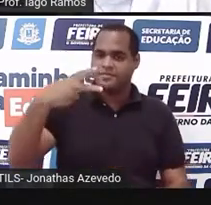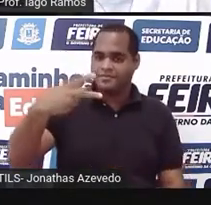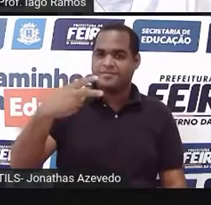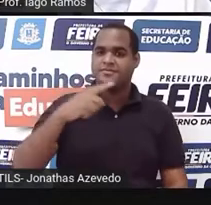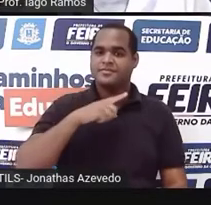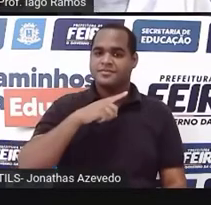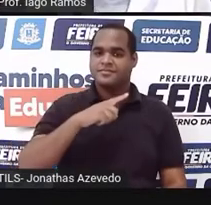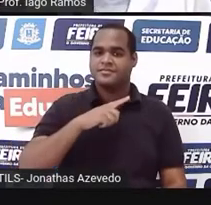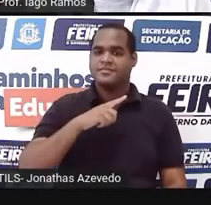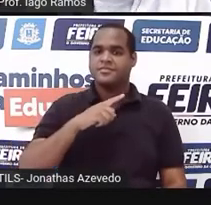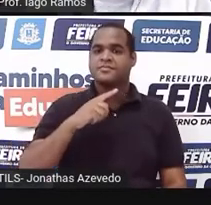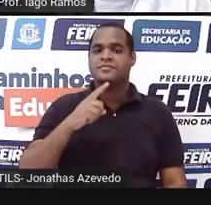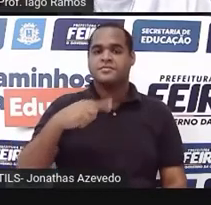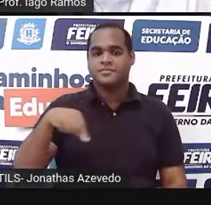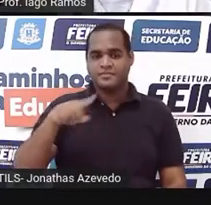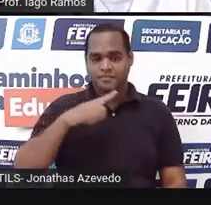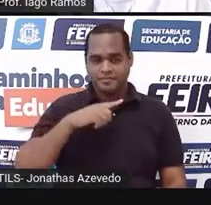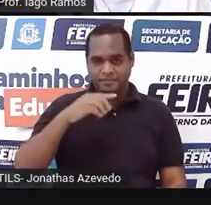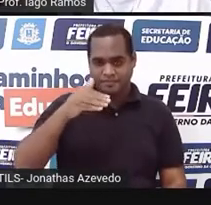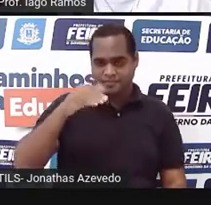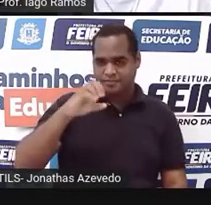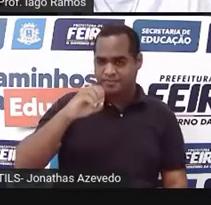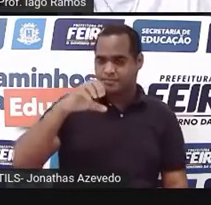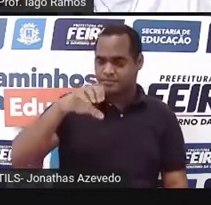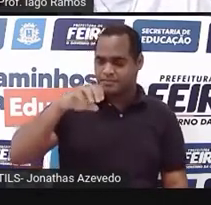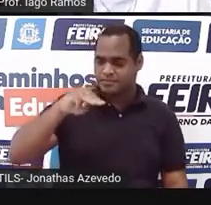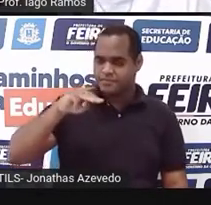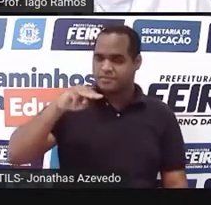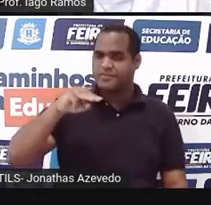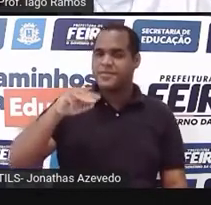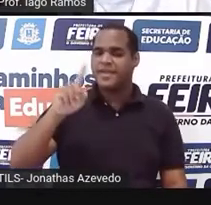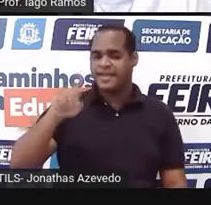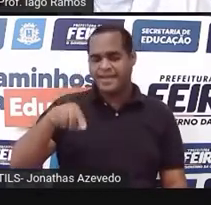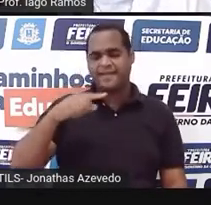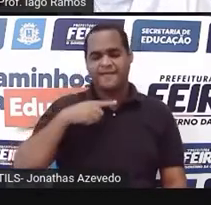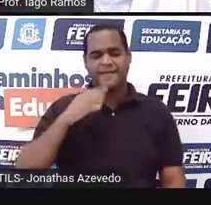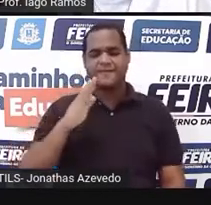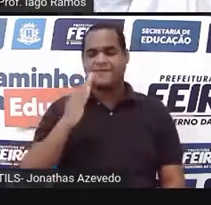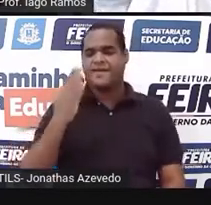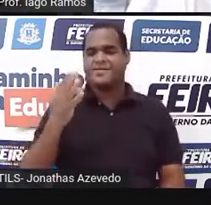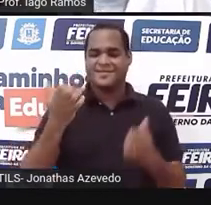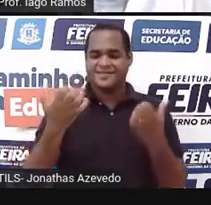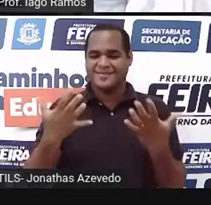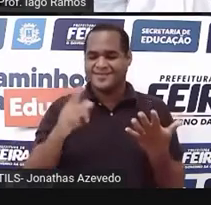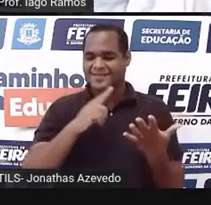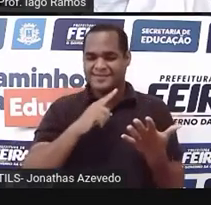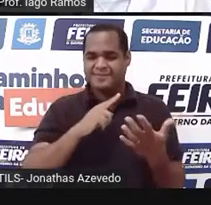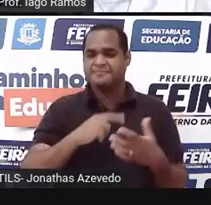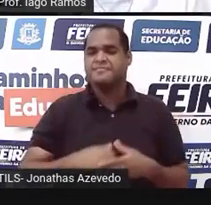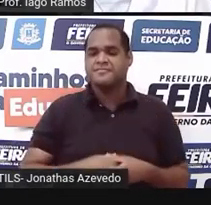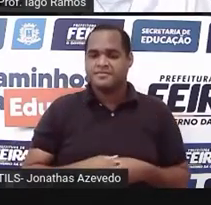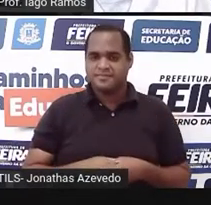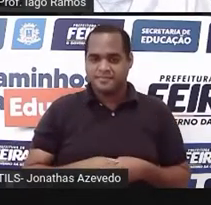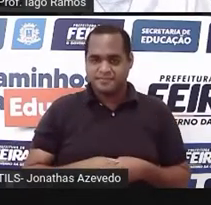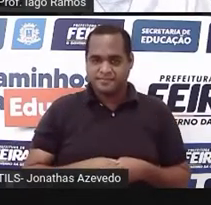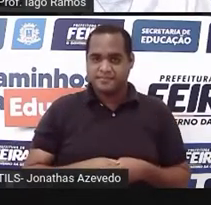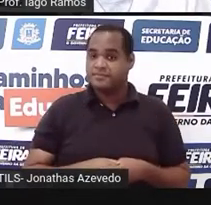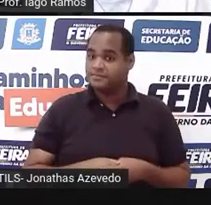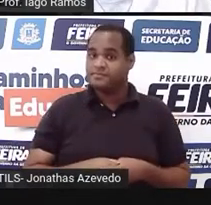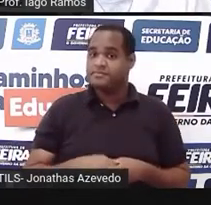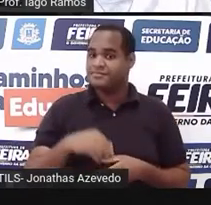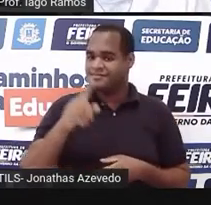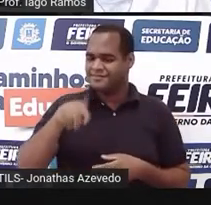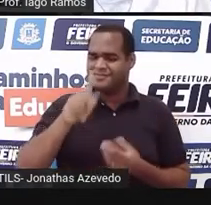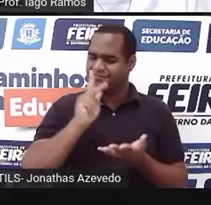quadrados e não 10 por isso que foi falso Beleza então é isso